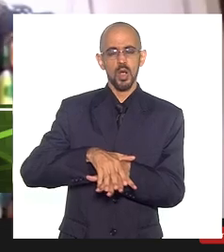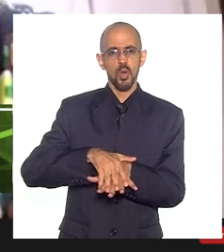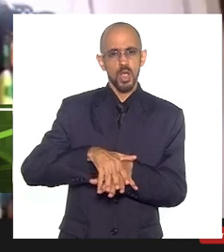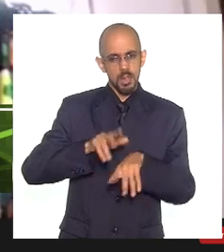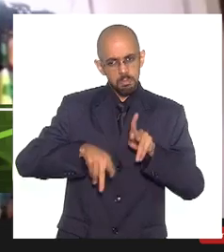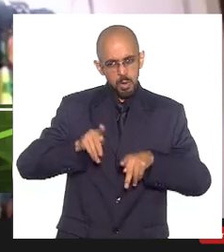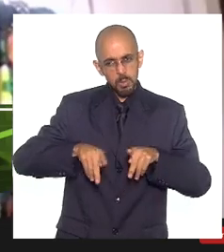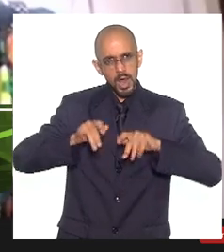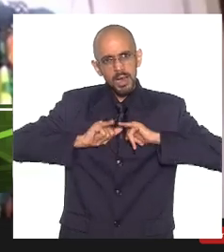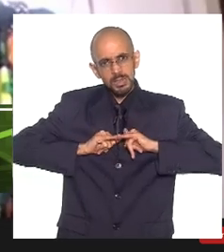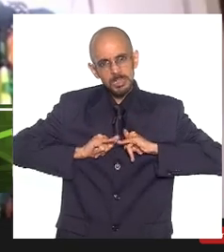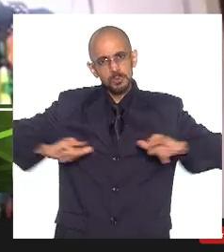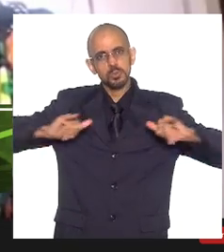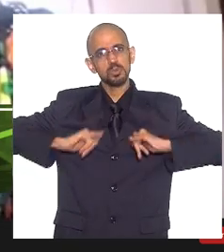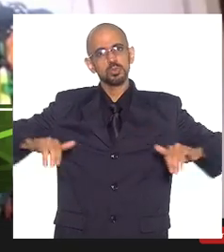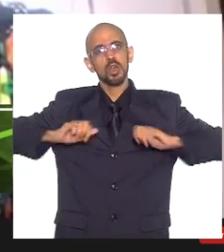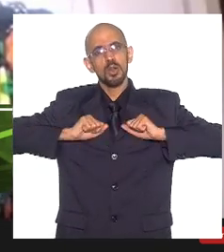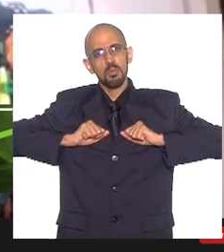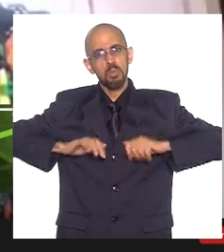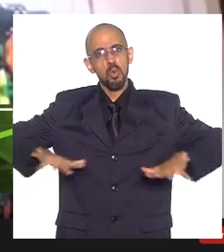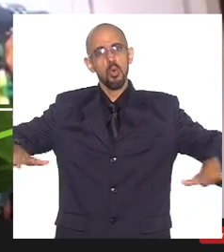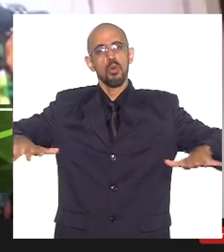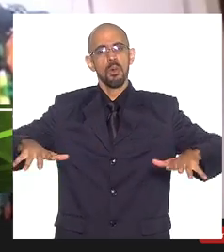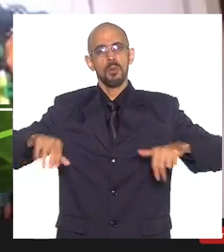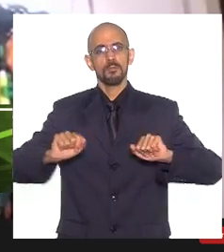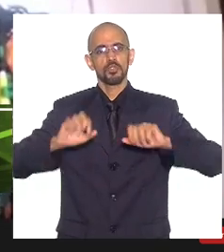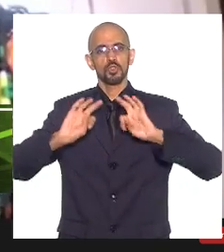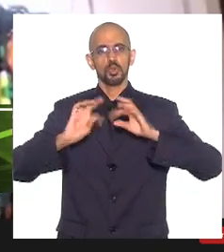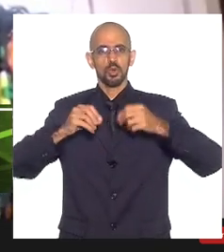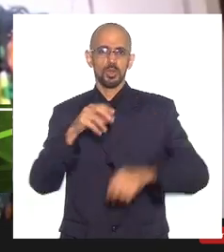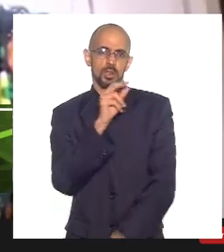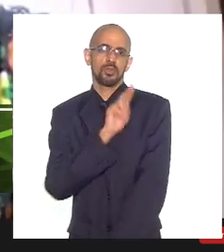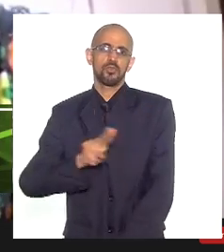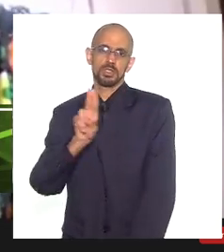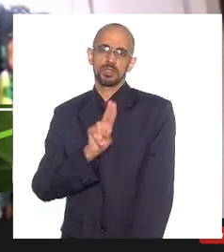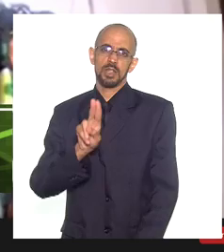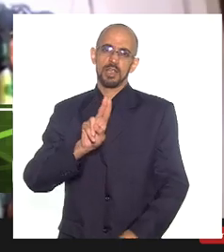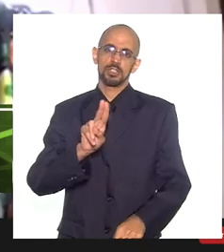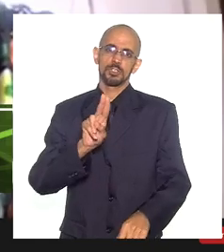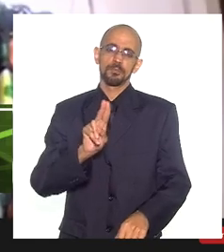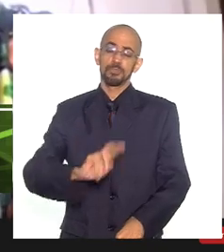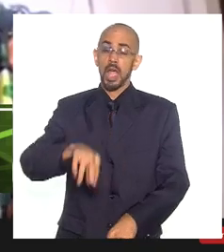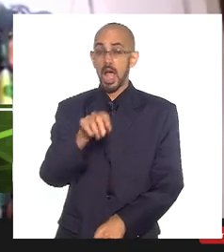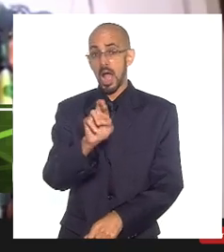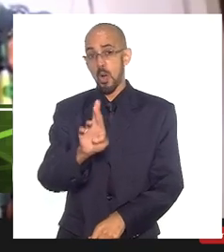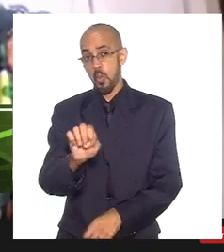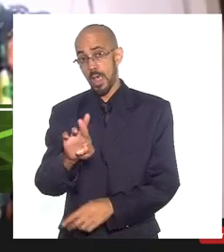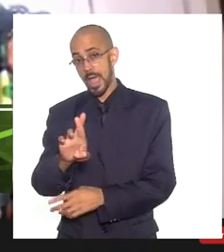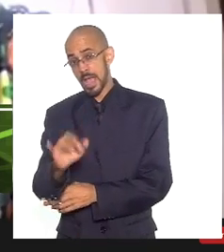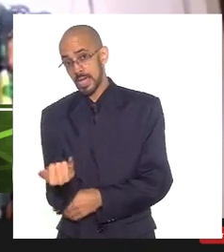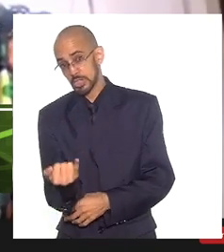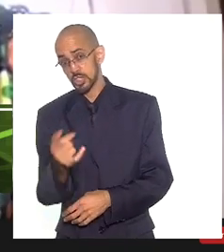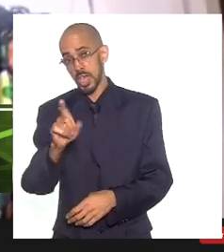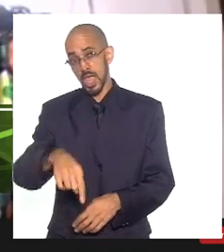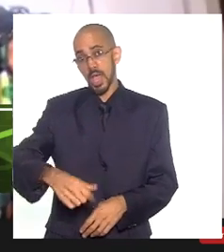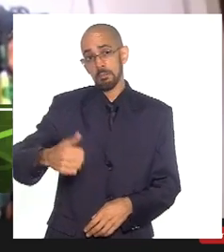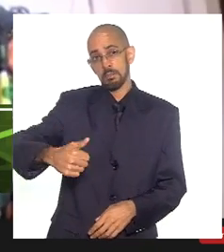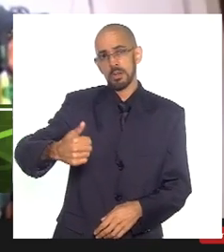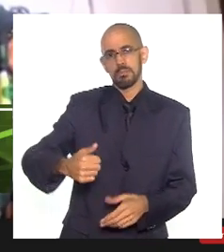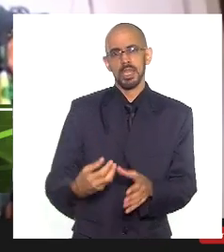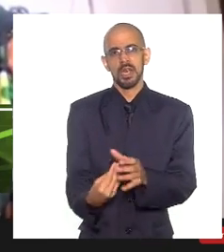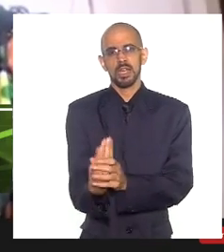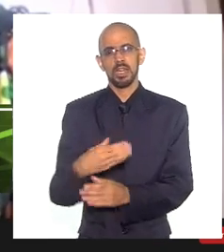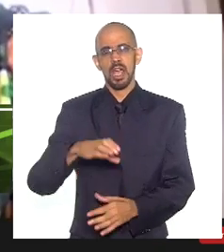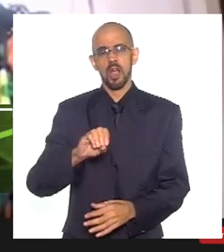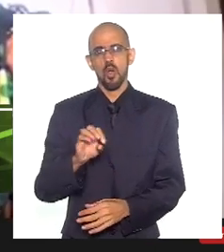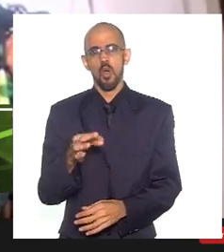universidade, da qual a nossa UERJ é pioneira do sistema de cotas. E, por outro, há a necessidade de reconhecimento